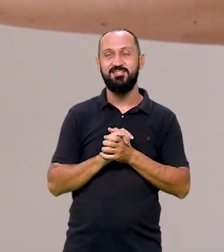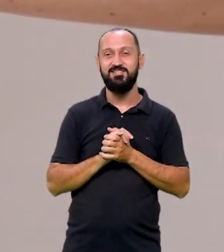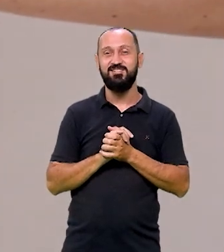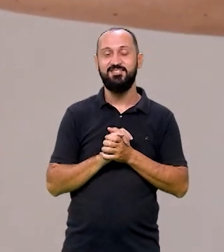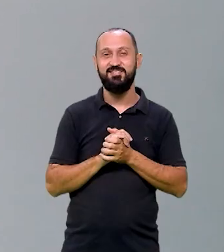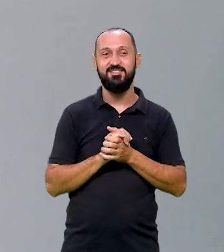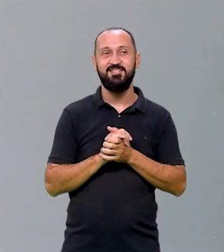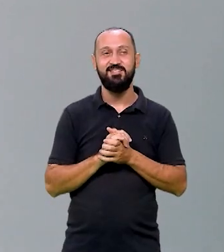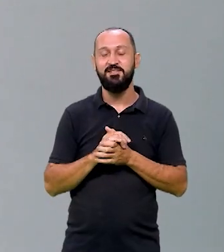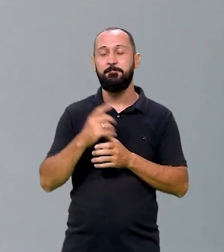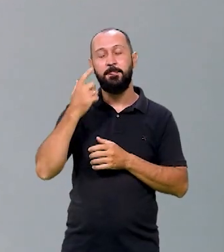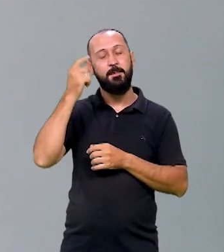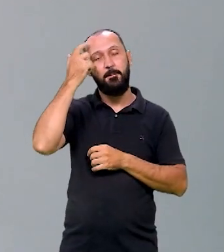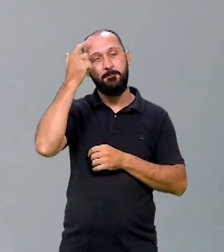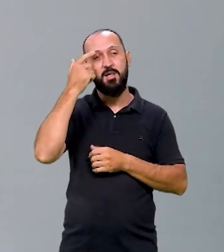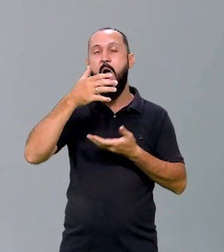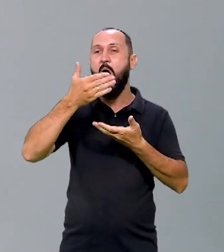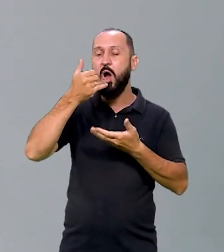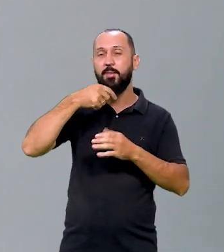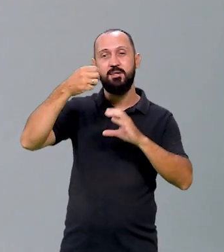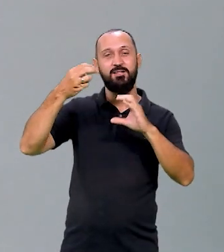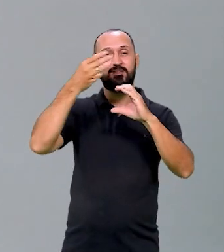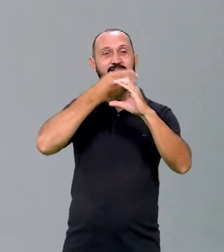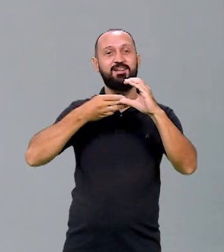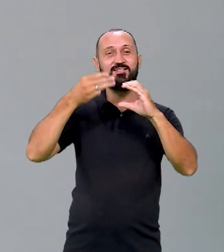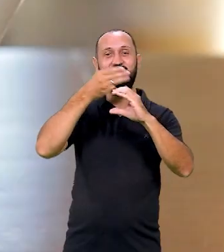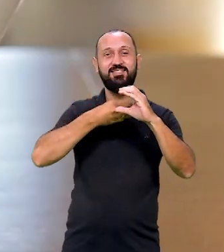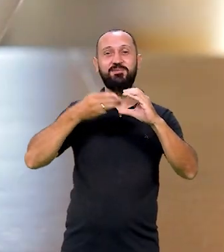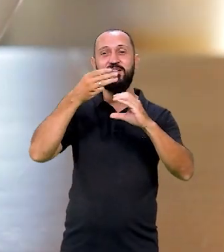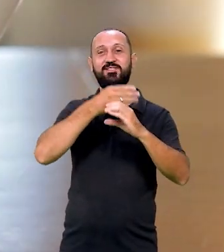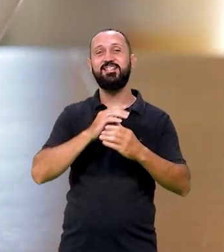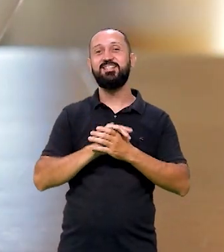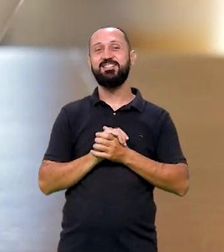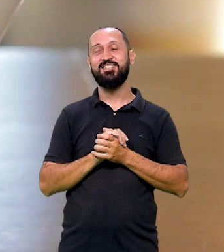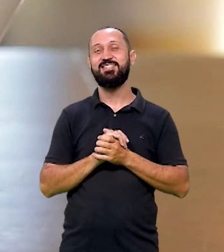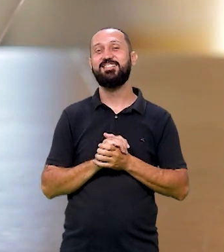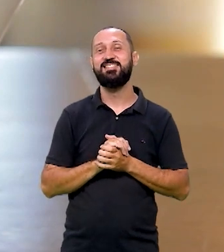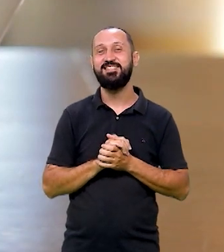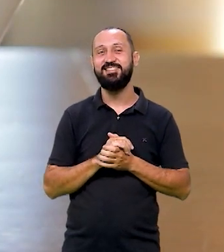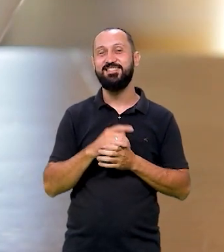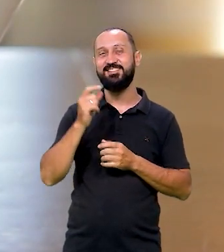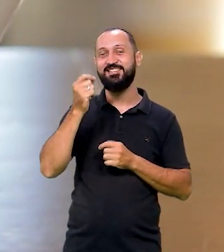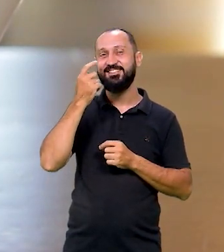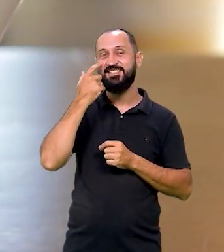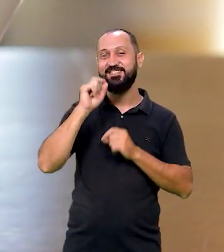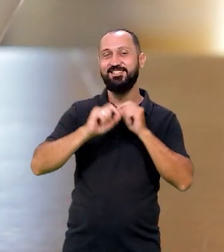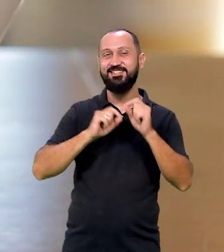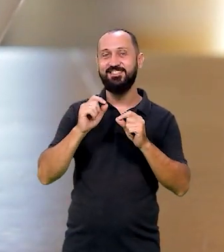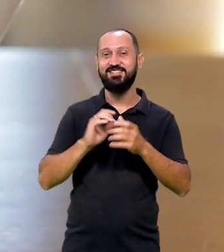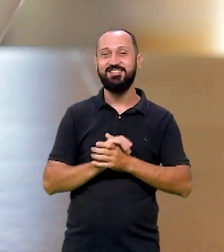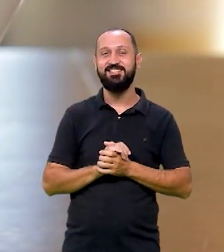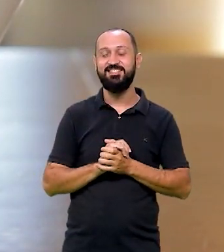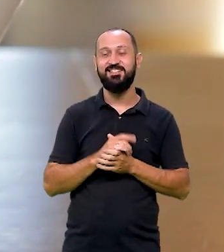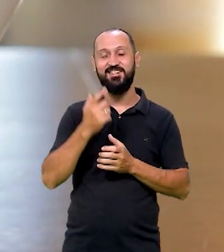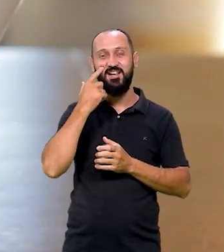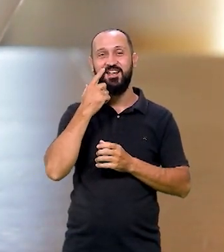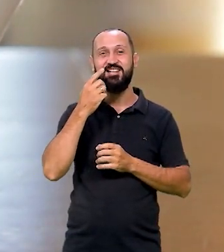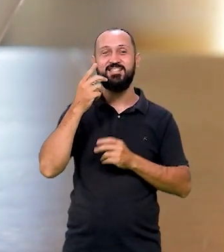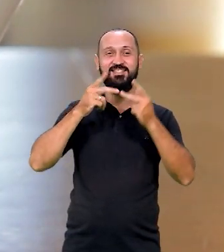a ficar preocupado, né? Já começa a se olhar no espelho, de repente querer mudar, tirar uma gordurinha localizada. E é